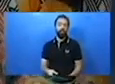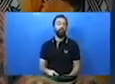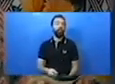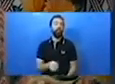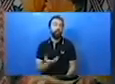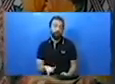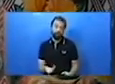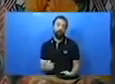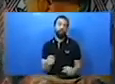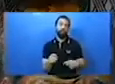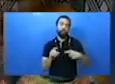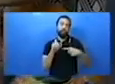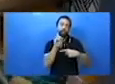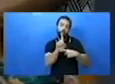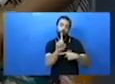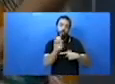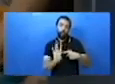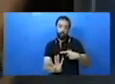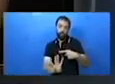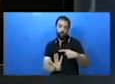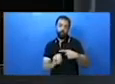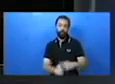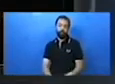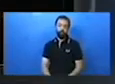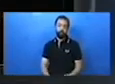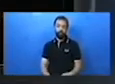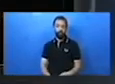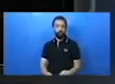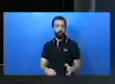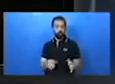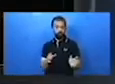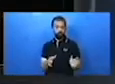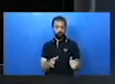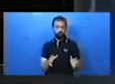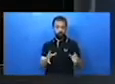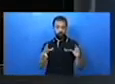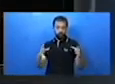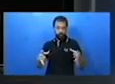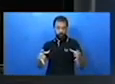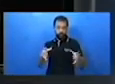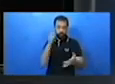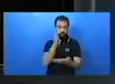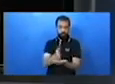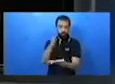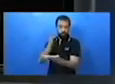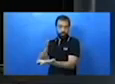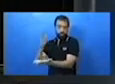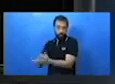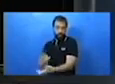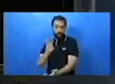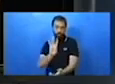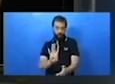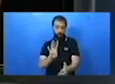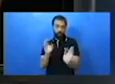será 1/4. Eu peguei 4... Peguei meu todo, dividi por 4,